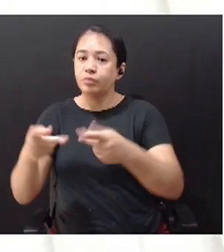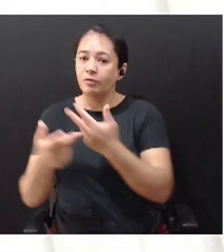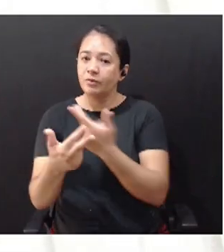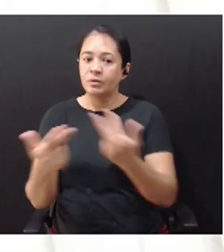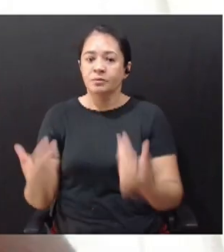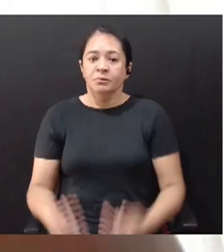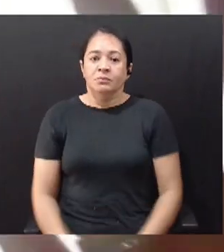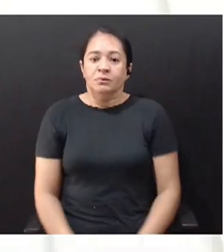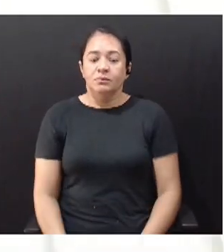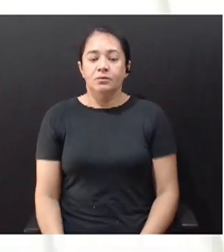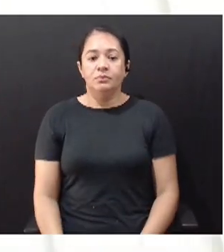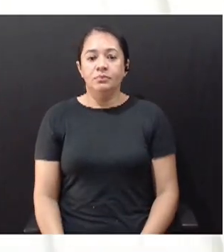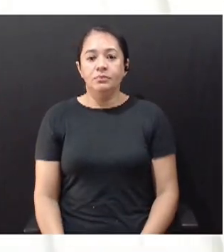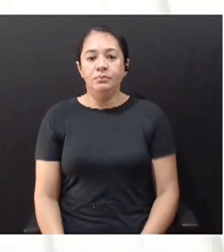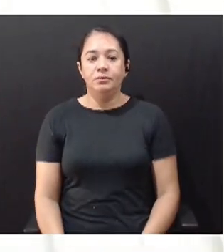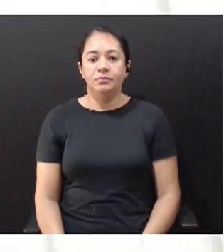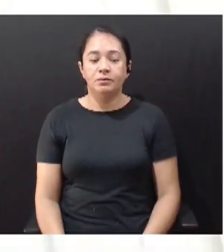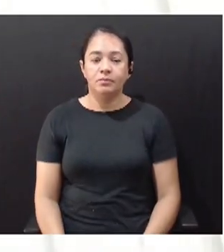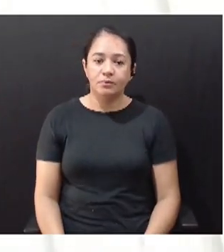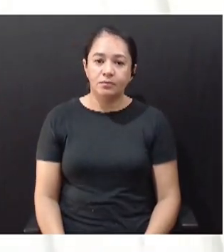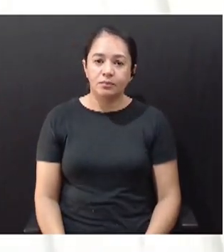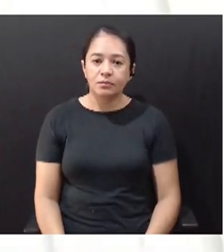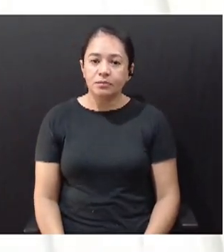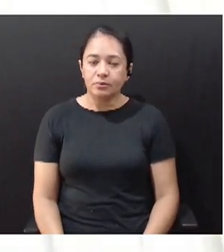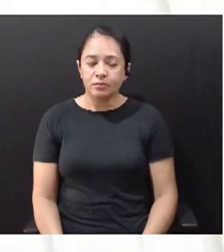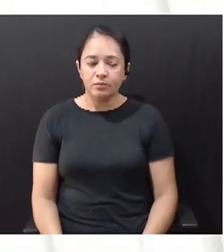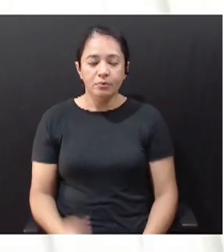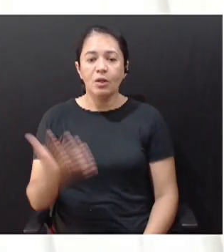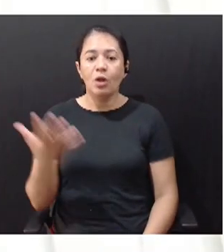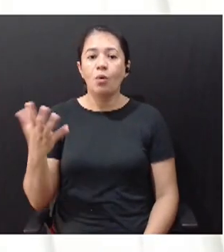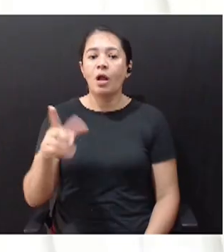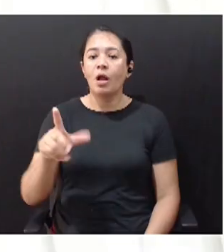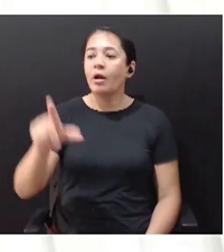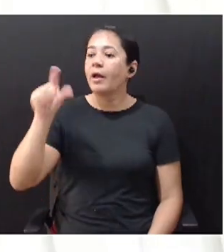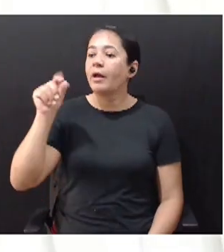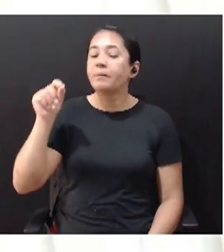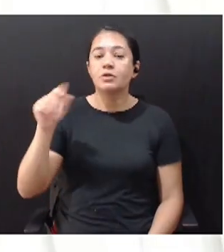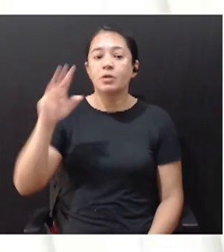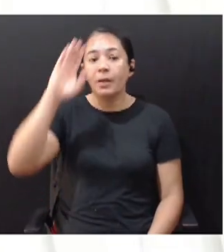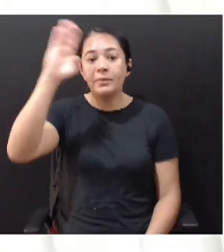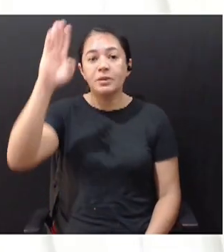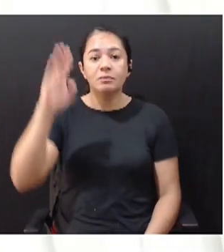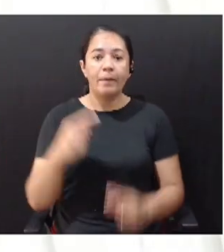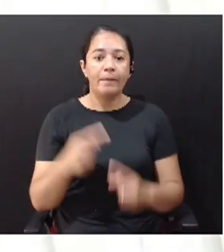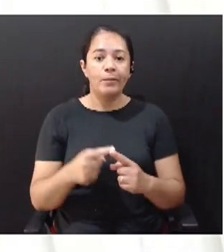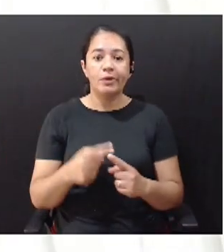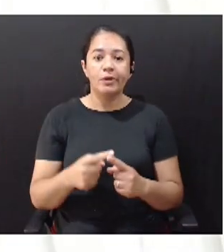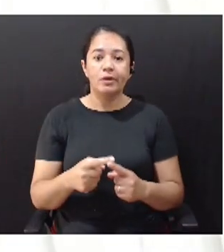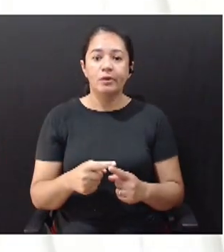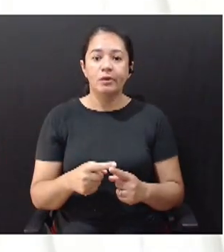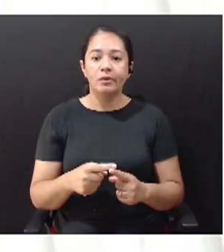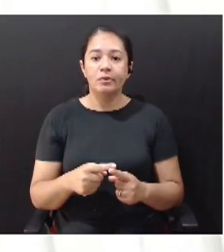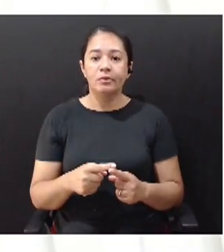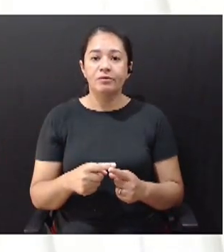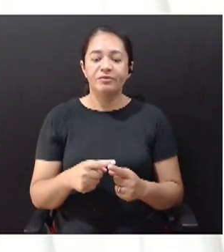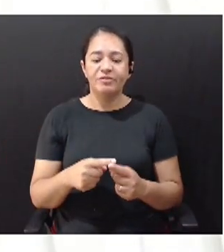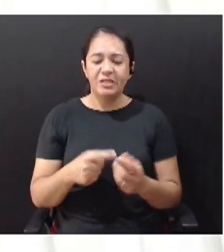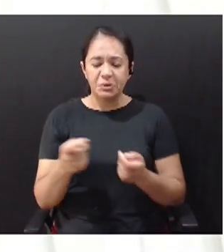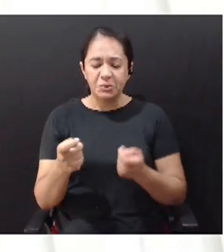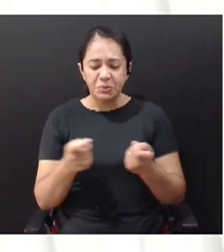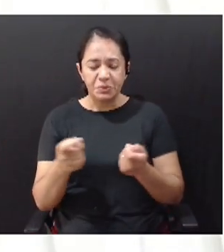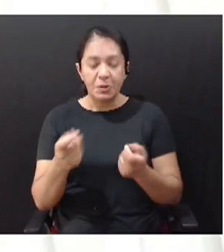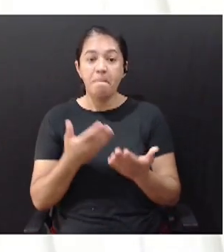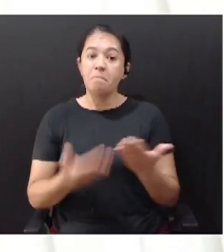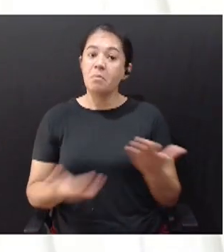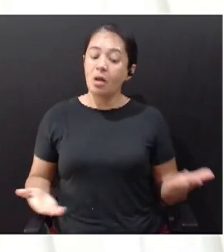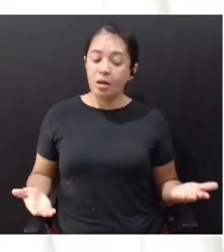eu vou escolher? Qual vai ser a minha prioridade? Porque senão fica algo assim muito desgovernado, e em vez